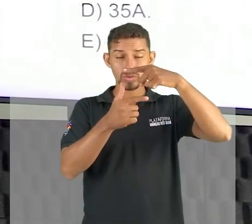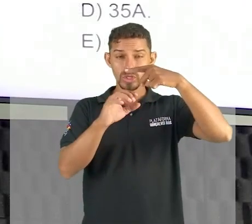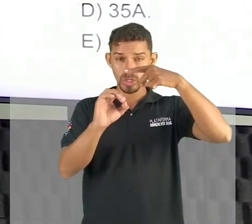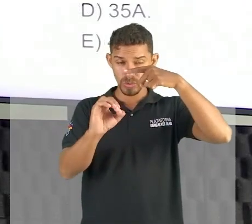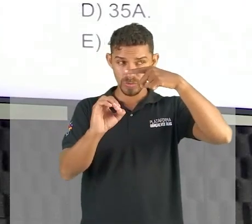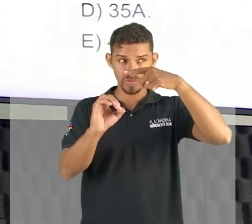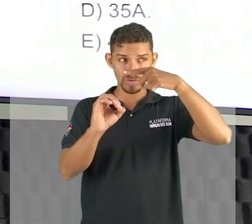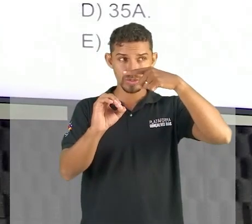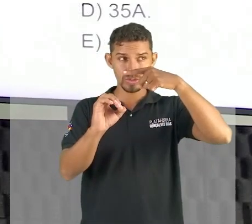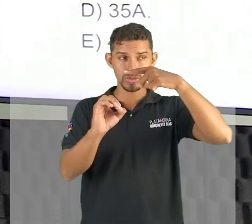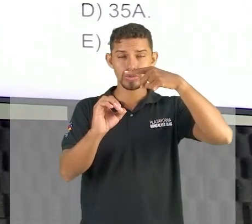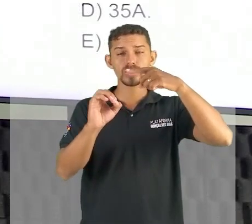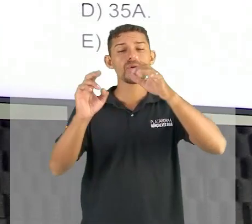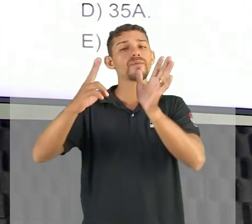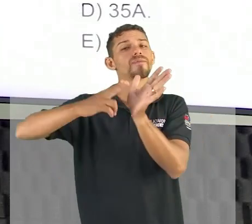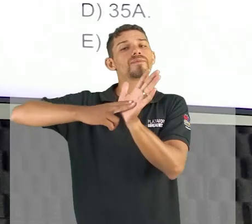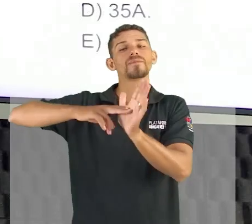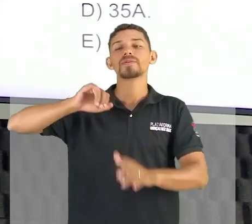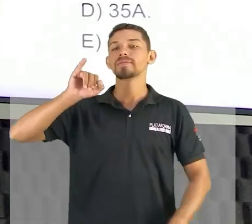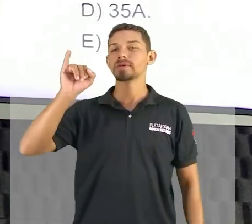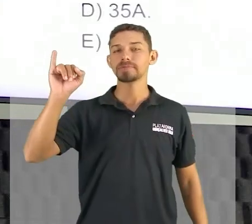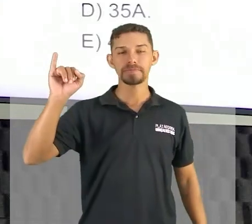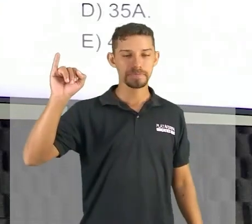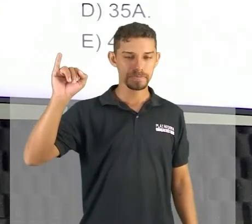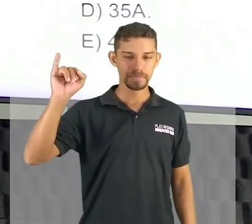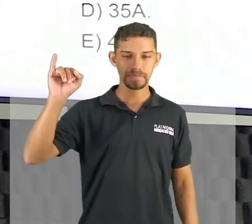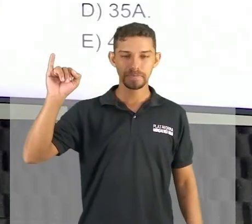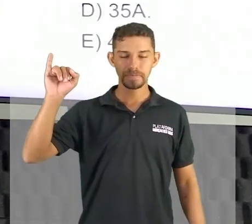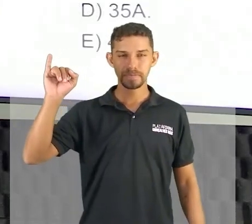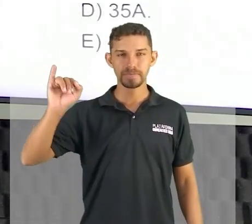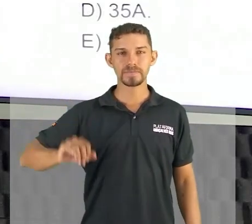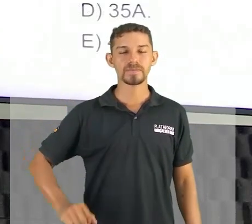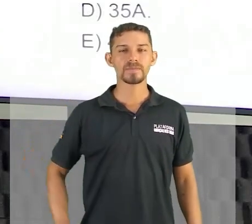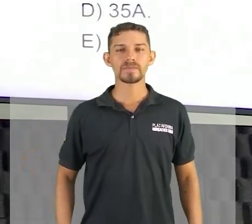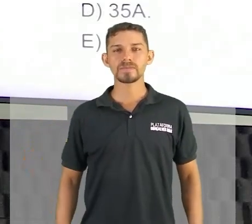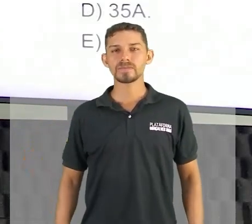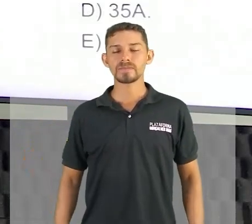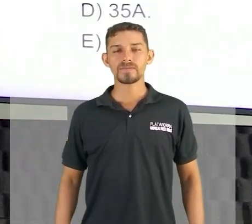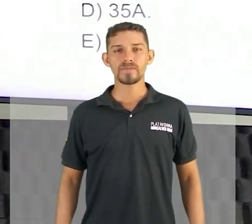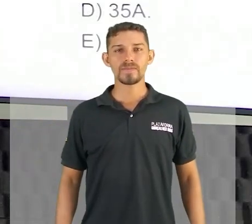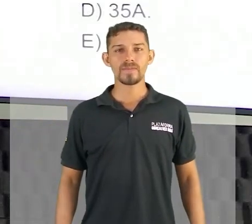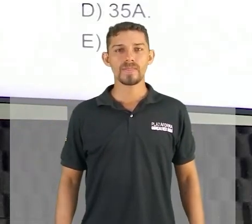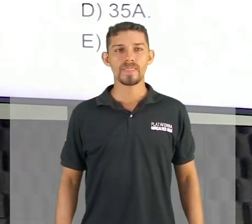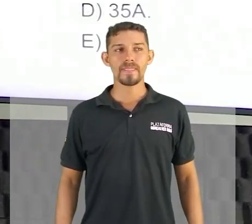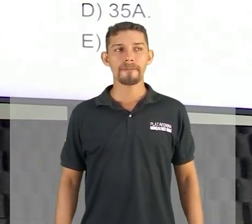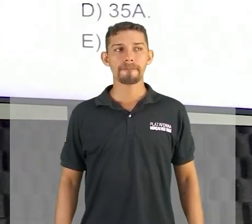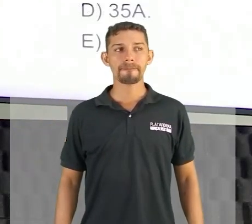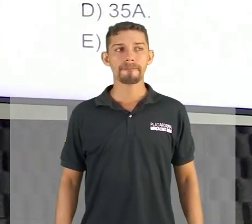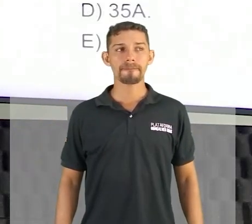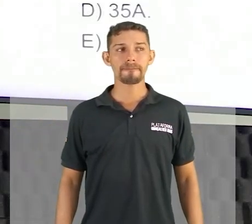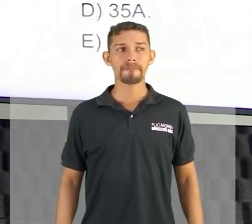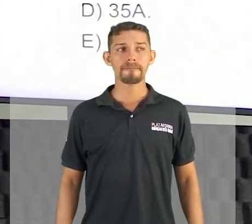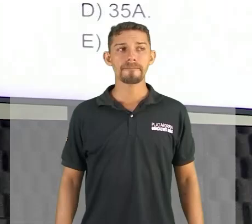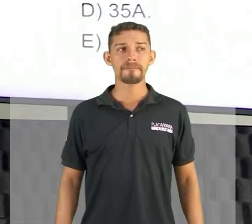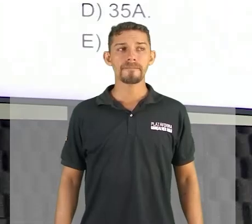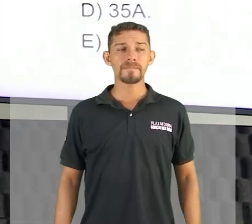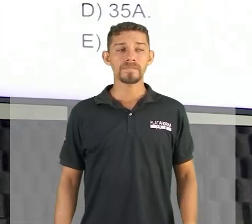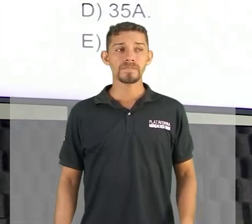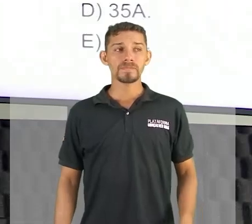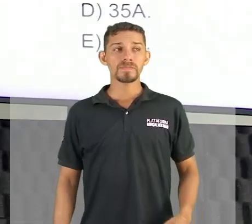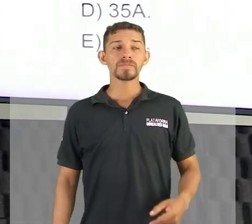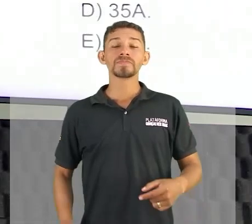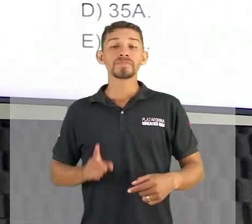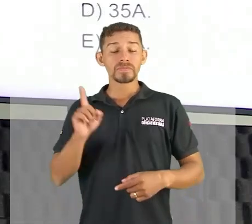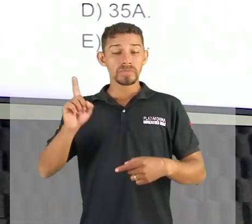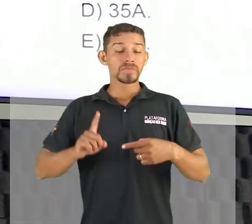por 220 é igual a corrente máxima então a corrente